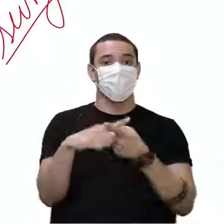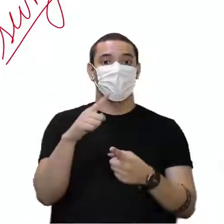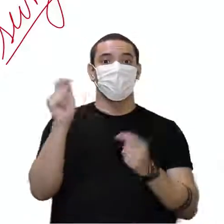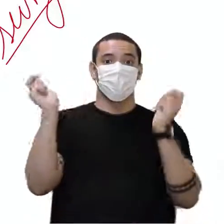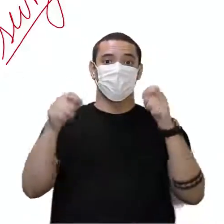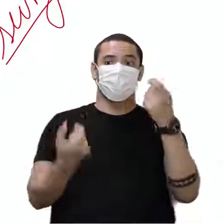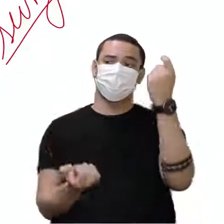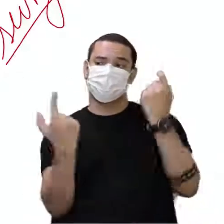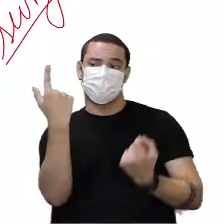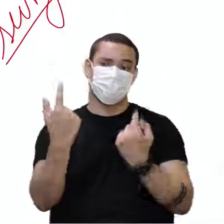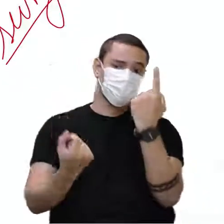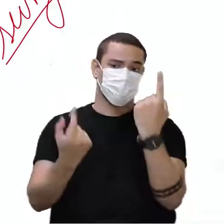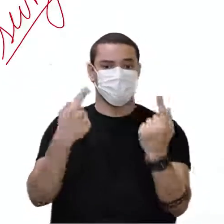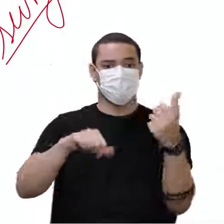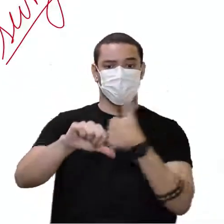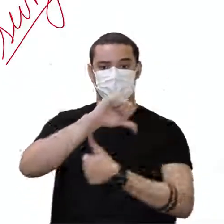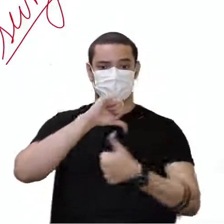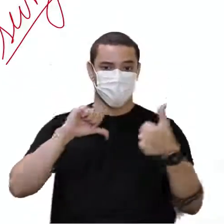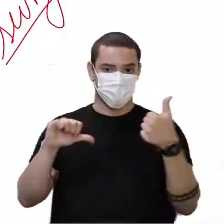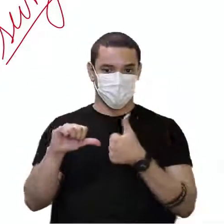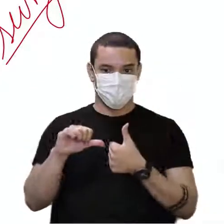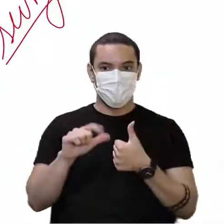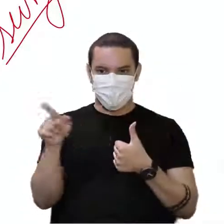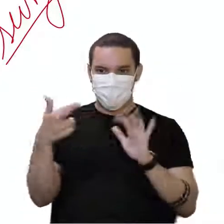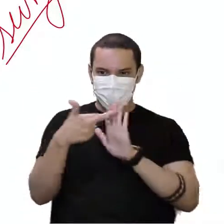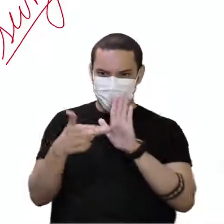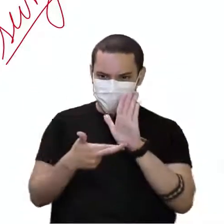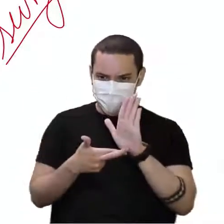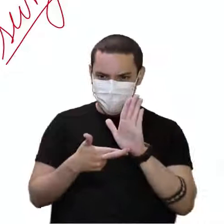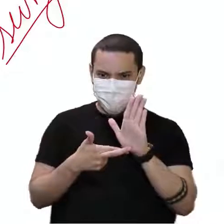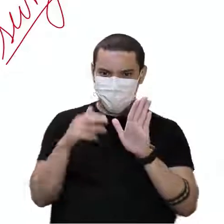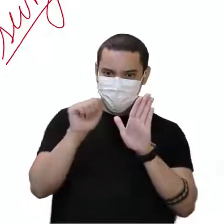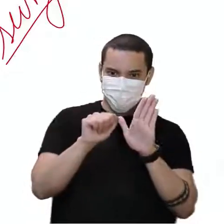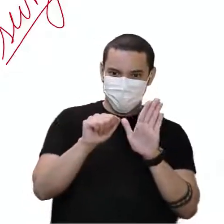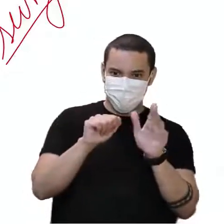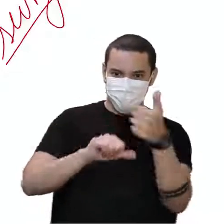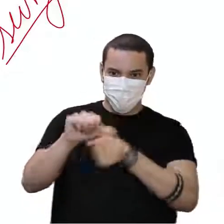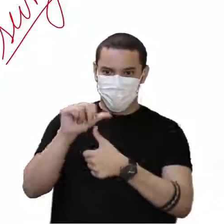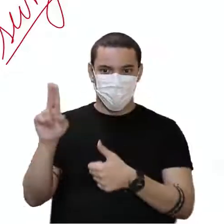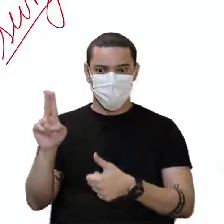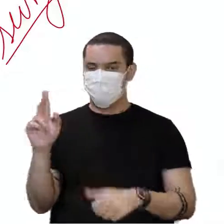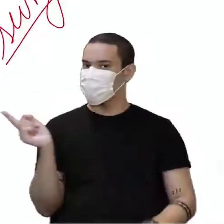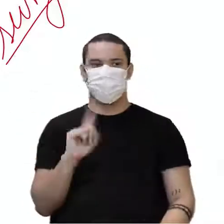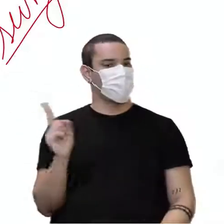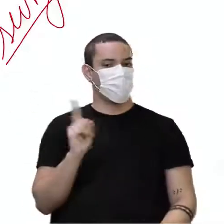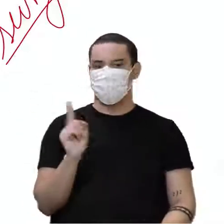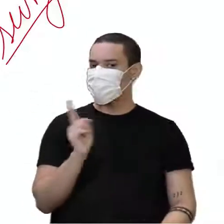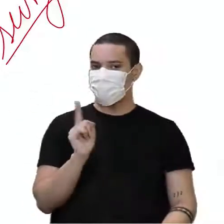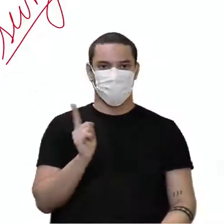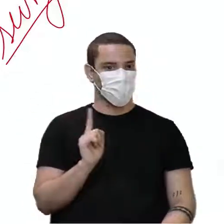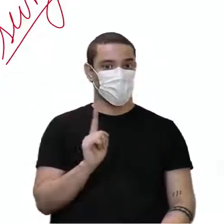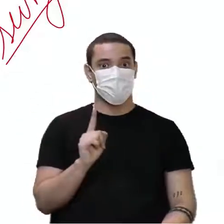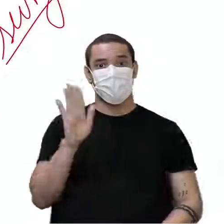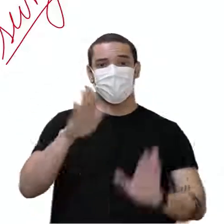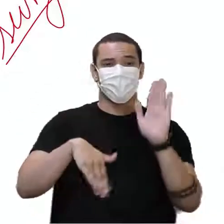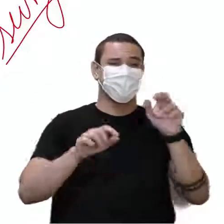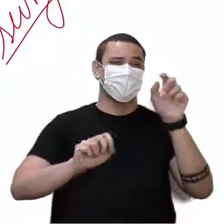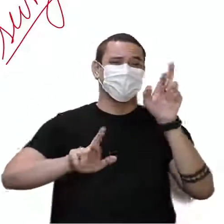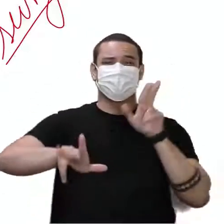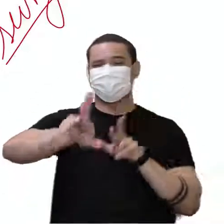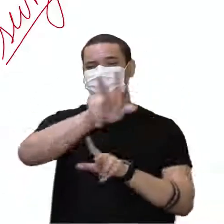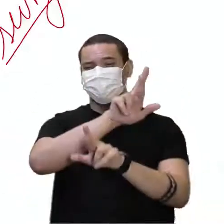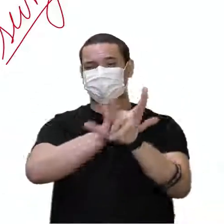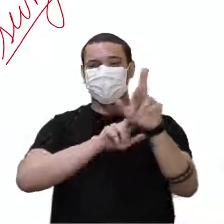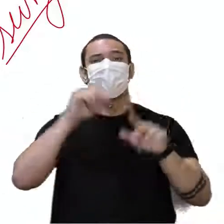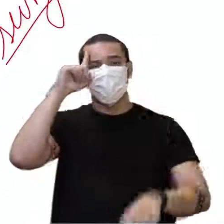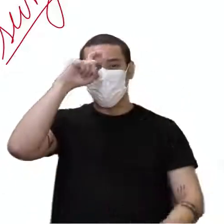pequena mudada? Deu, mas não é a regra de A passou para U, tá, gente? Não é isso. Foi uma coincidência. Então, esses verbos, eles são realmente bem